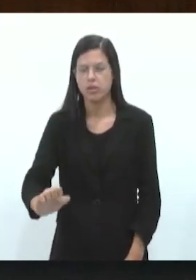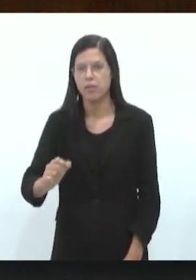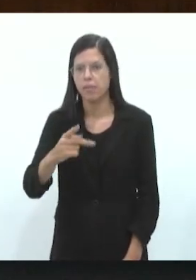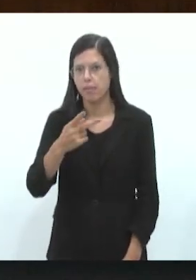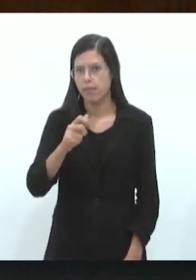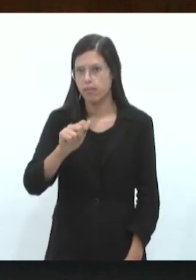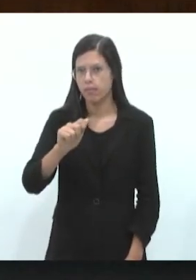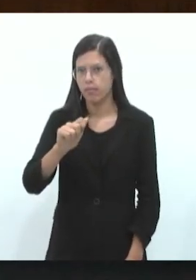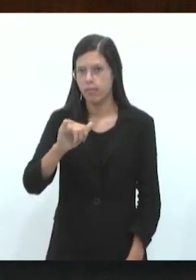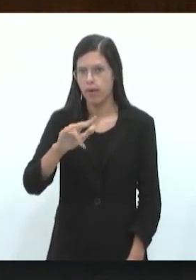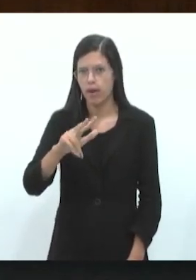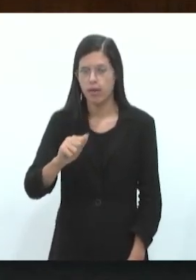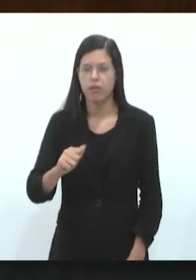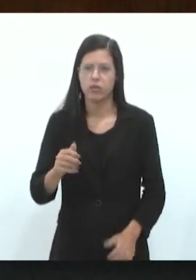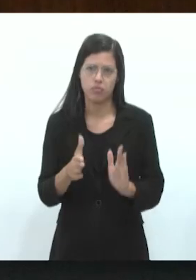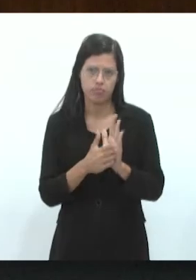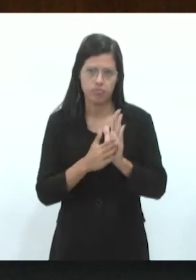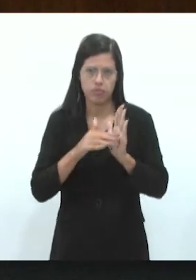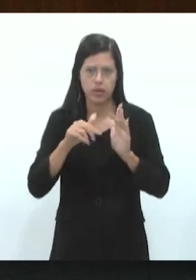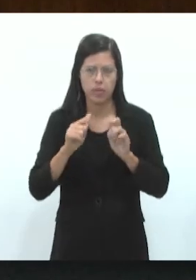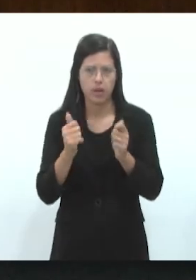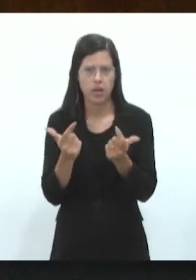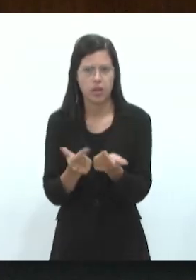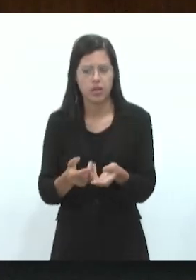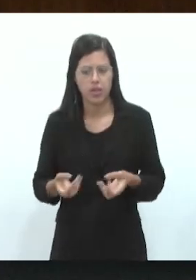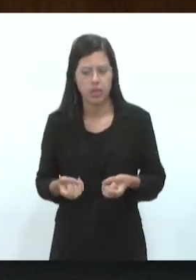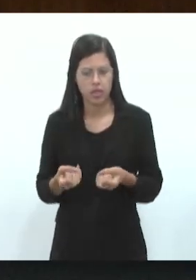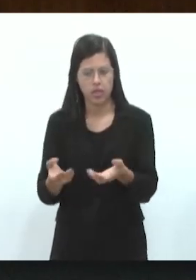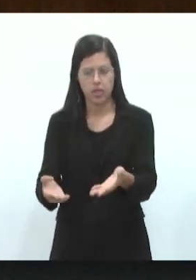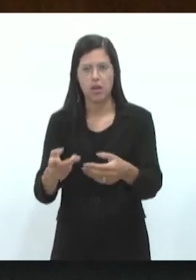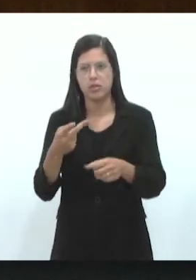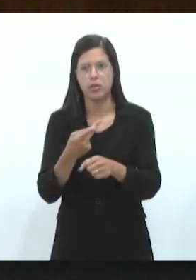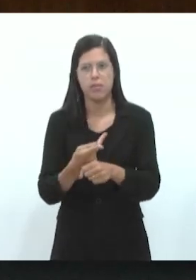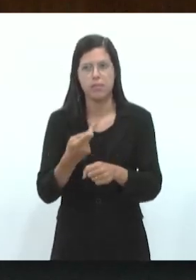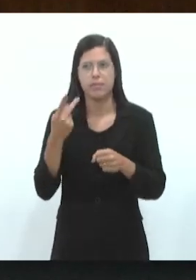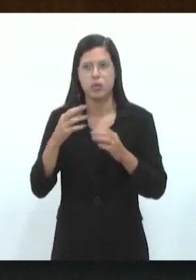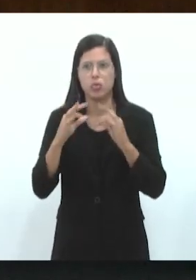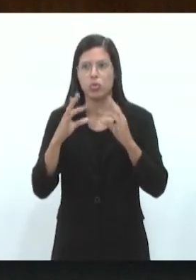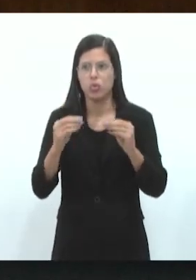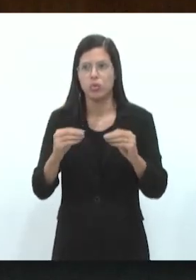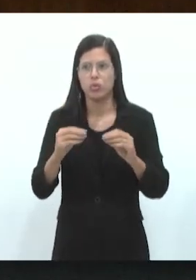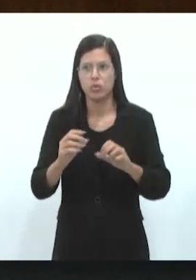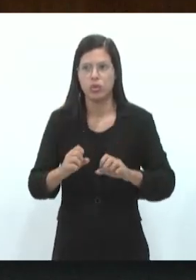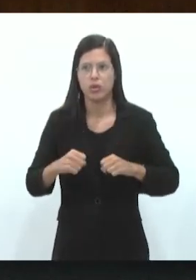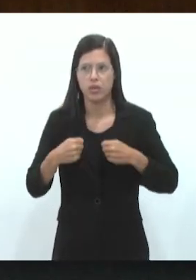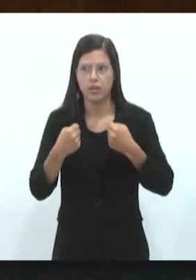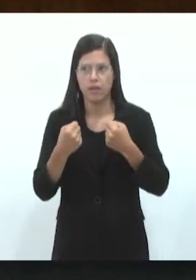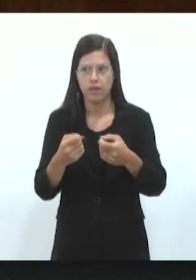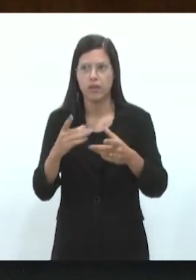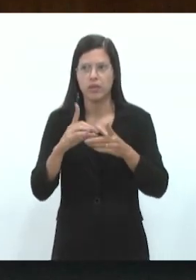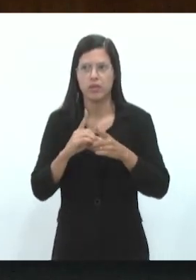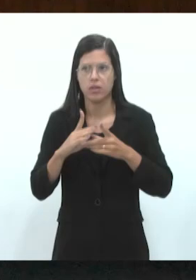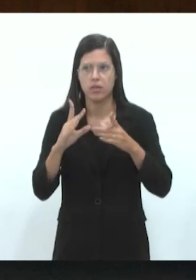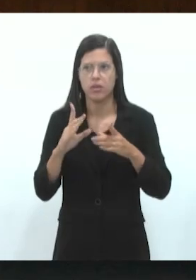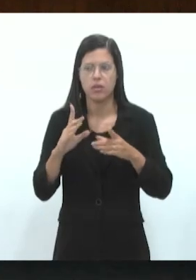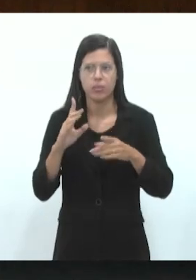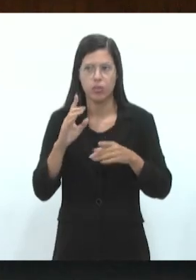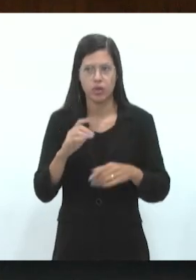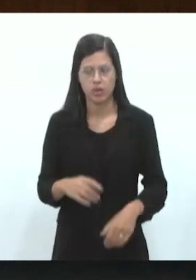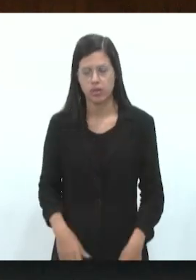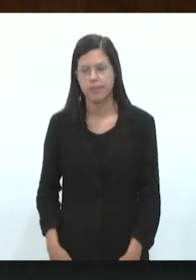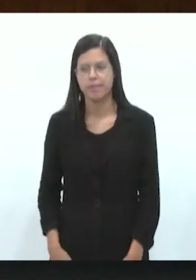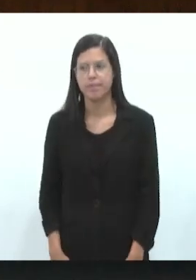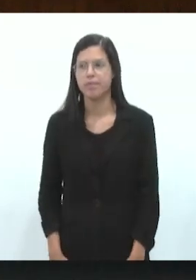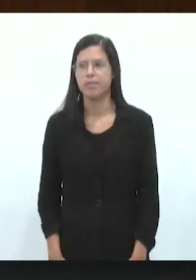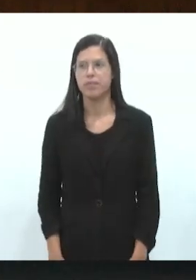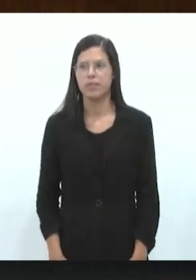Assembleia, para que a gente possa conceder essa premiação para todos aqueles que são defensores da democracia e do Estado Democrático de Direito.